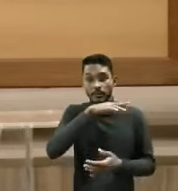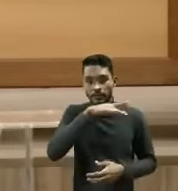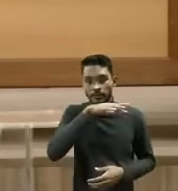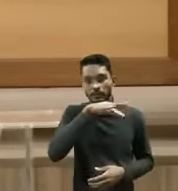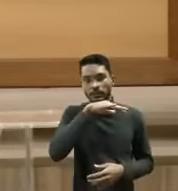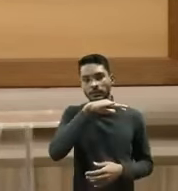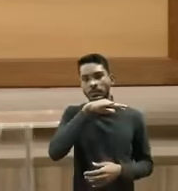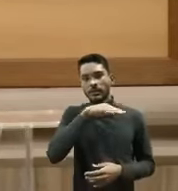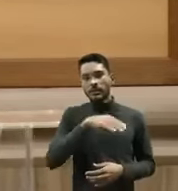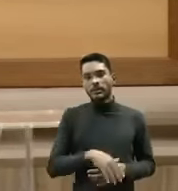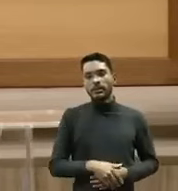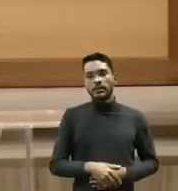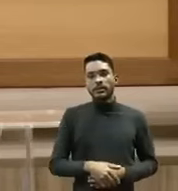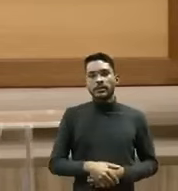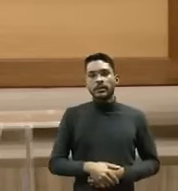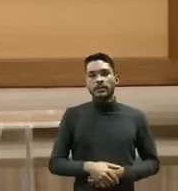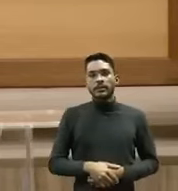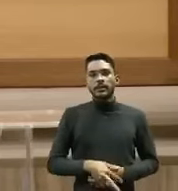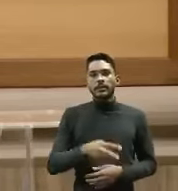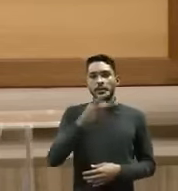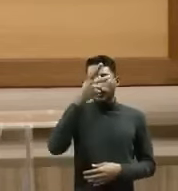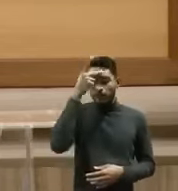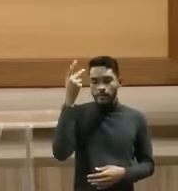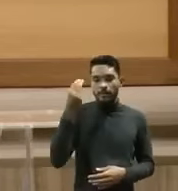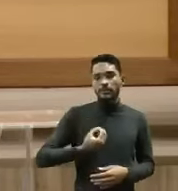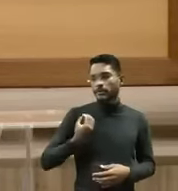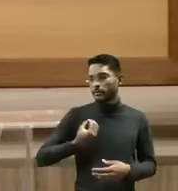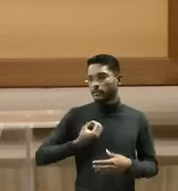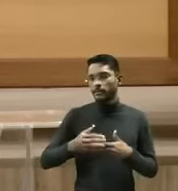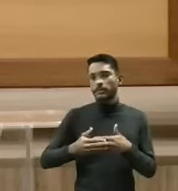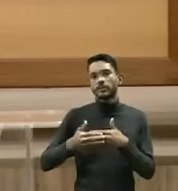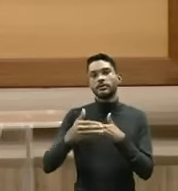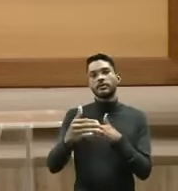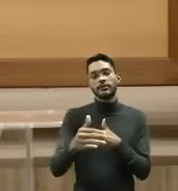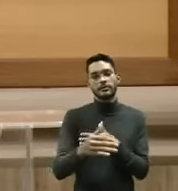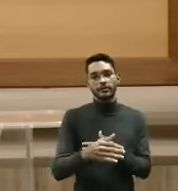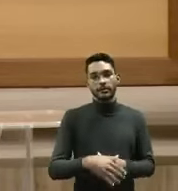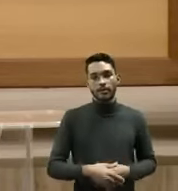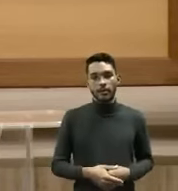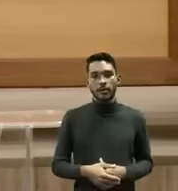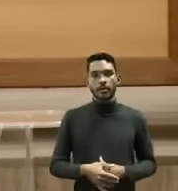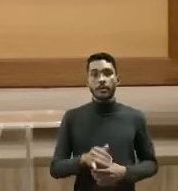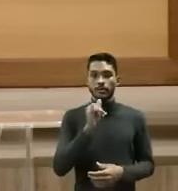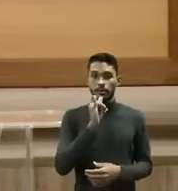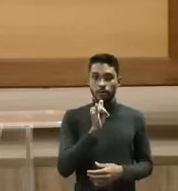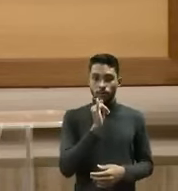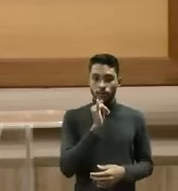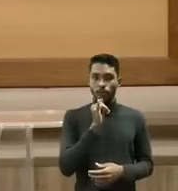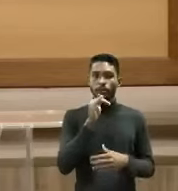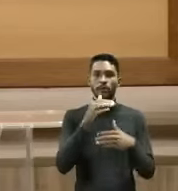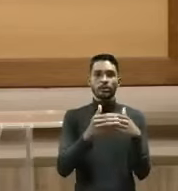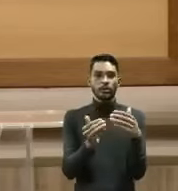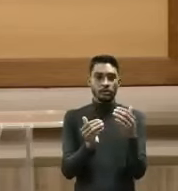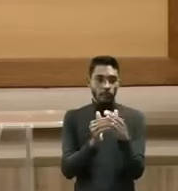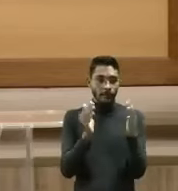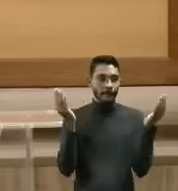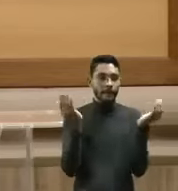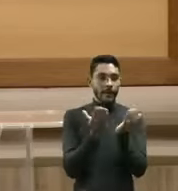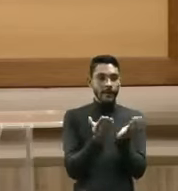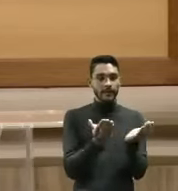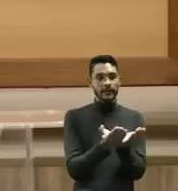forma vocês podem observar o que eu vou dizer aqui todo crente que é cheio de achismo na igreja ele é frio